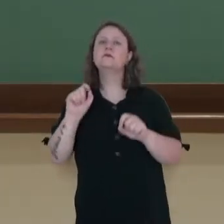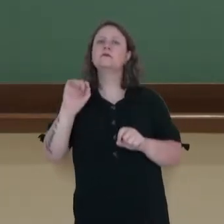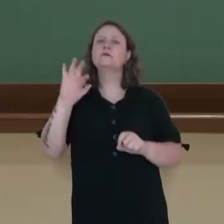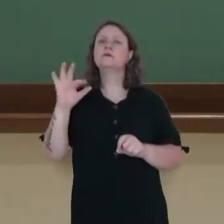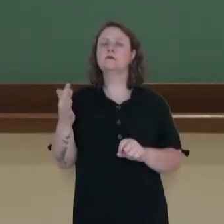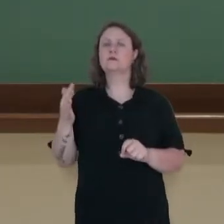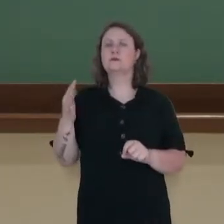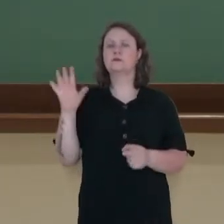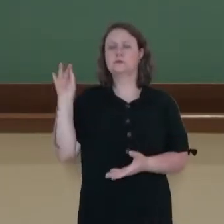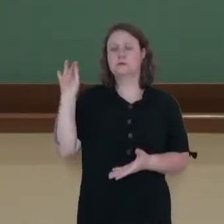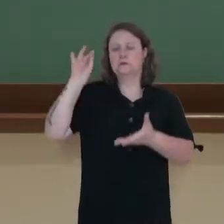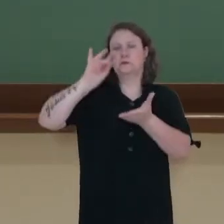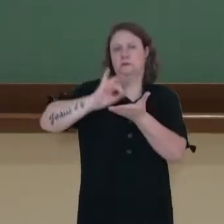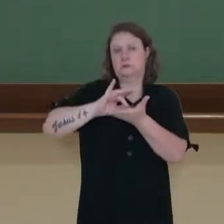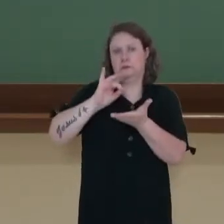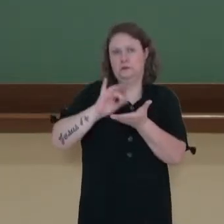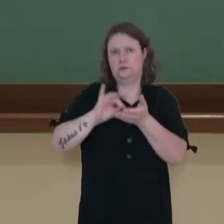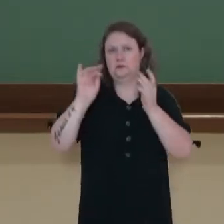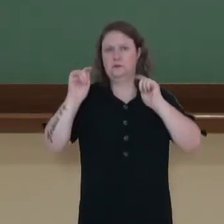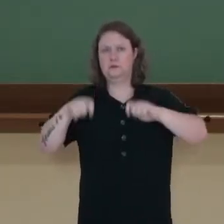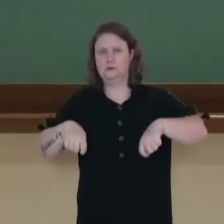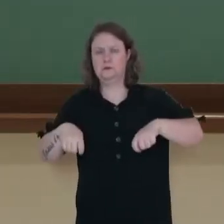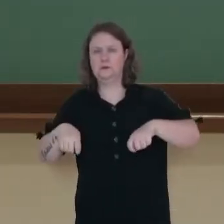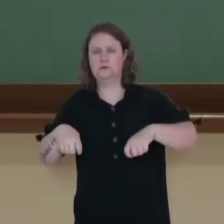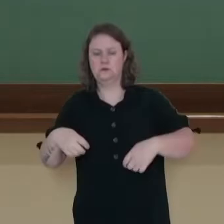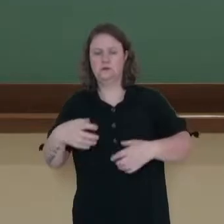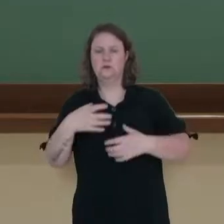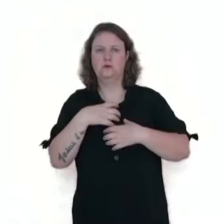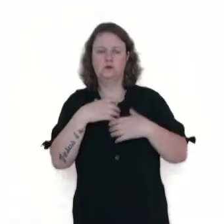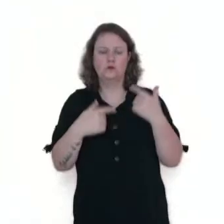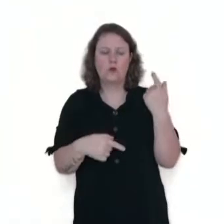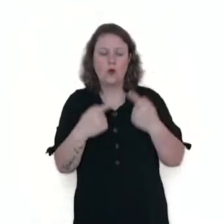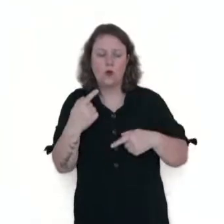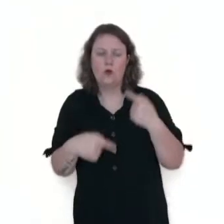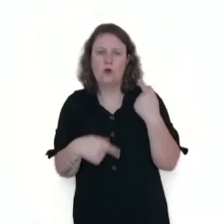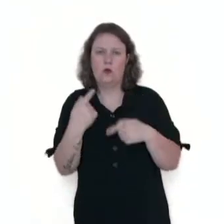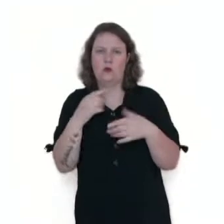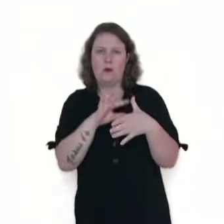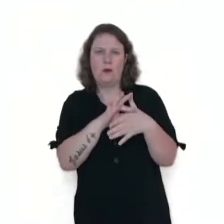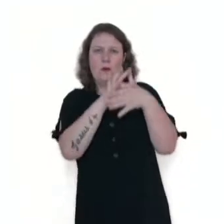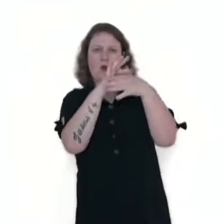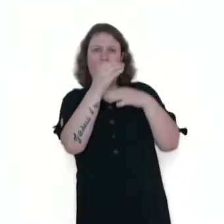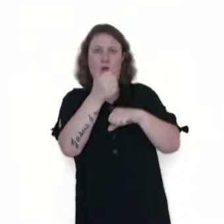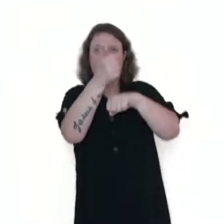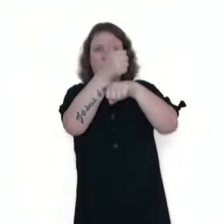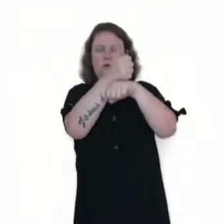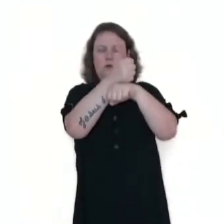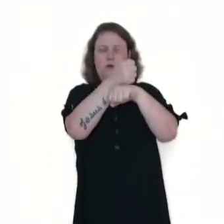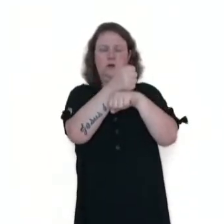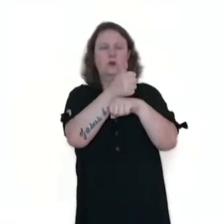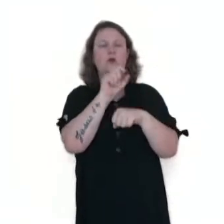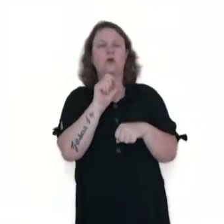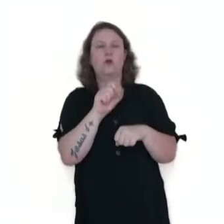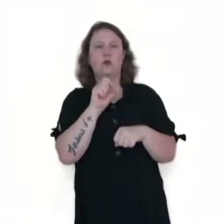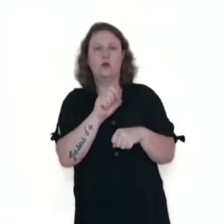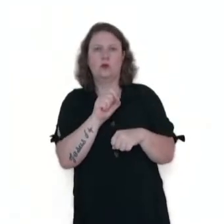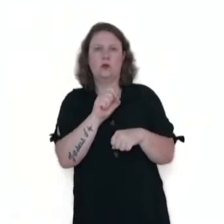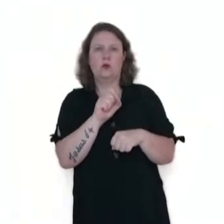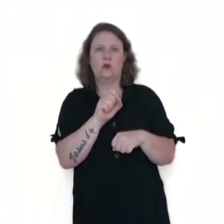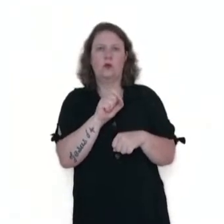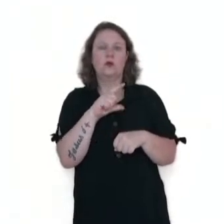ser definida como uma forma de governo em que o chefe de Estado ele é eleito pelos